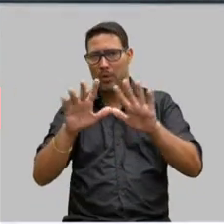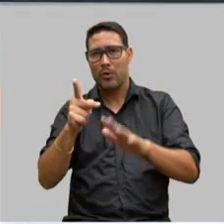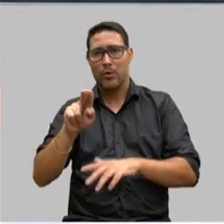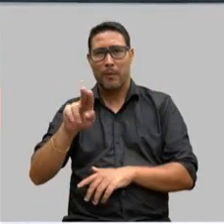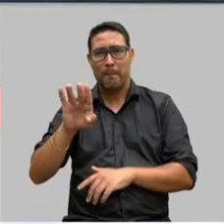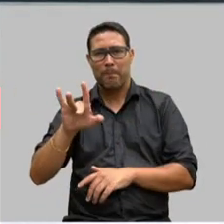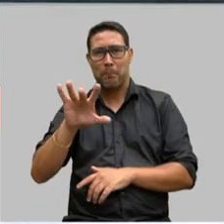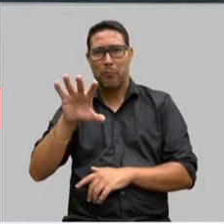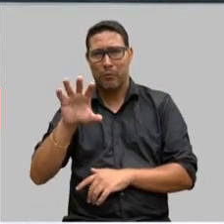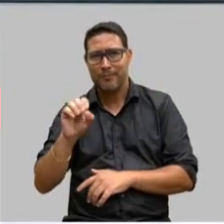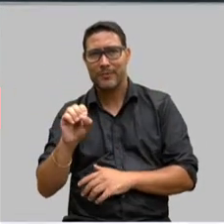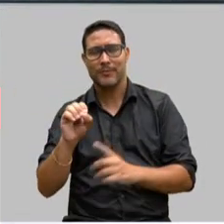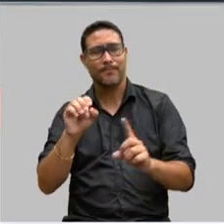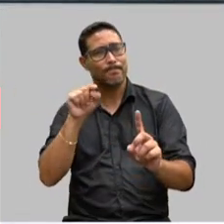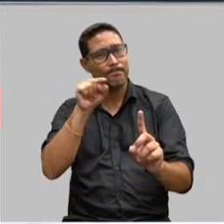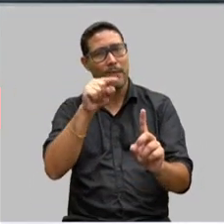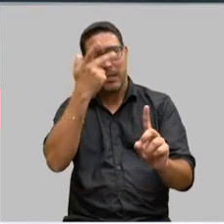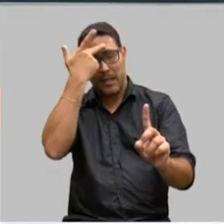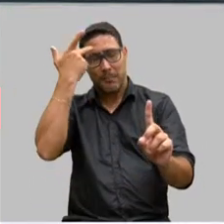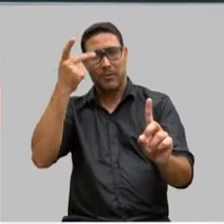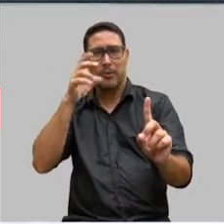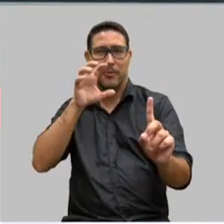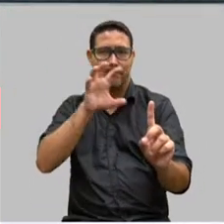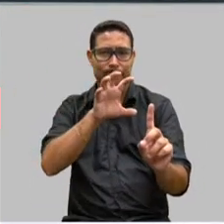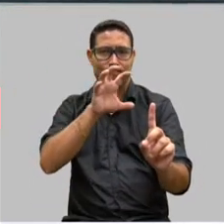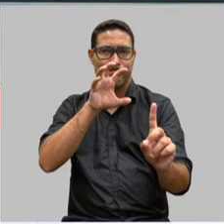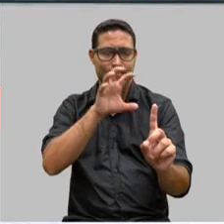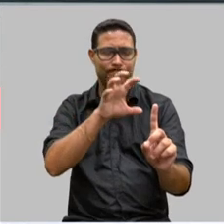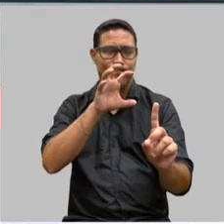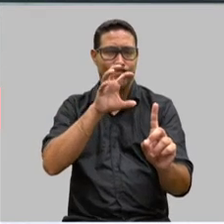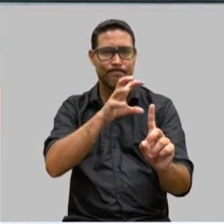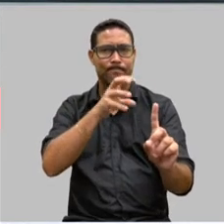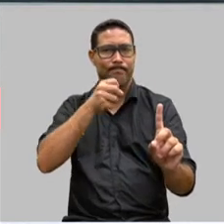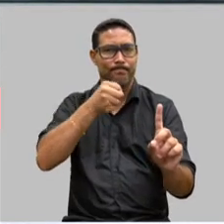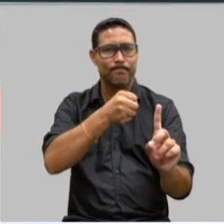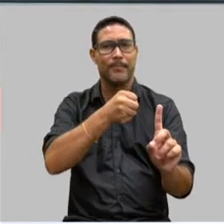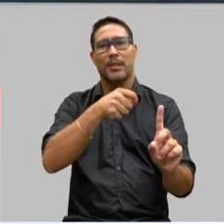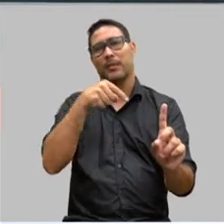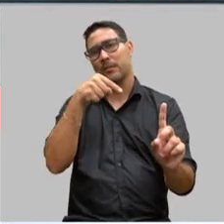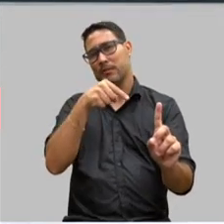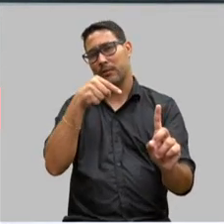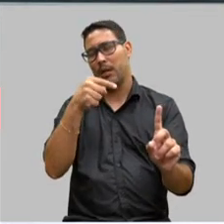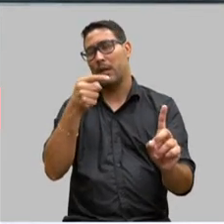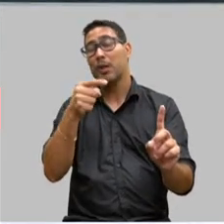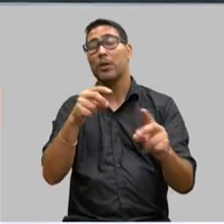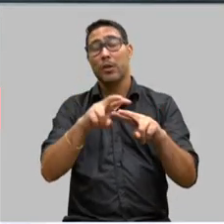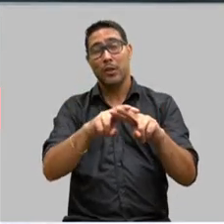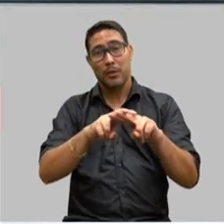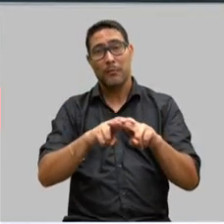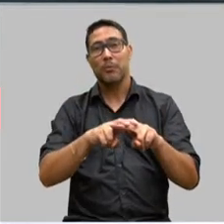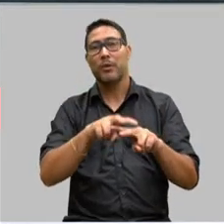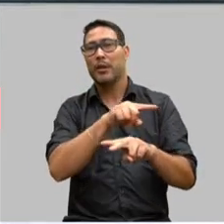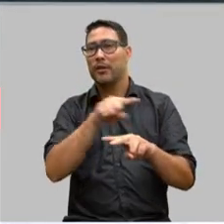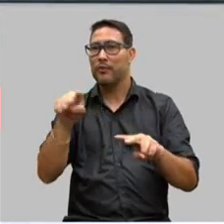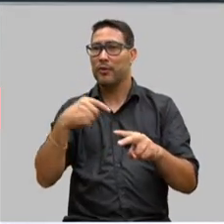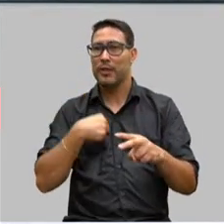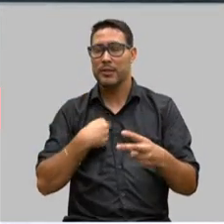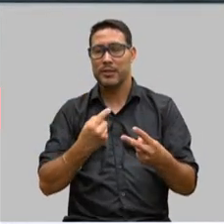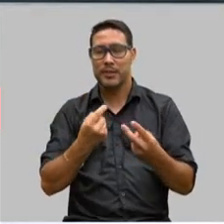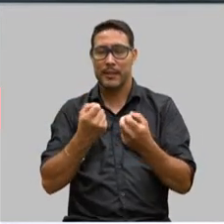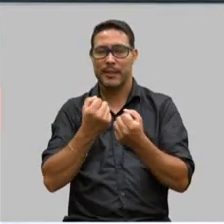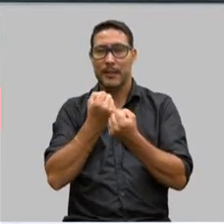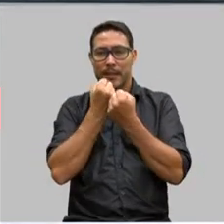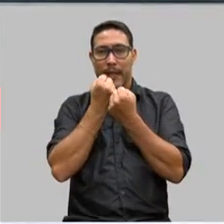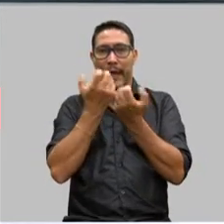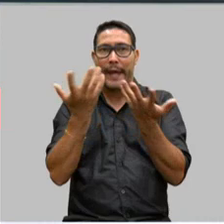sofrer esse tipo de pressão. Então, fica aqui o registro do Ministério Público, a solidariedade a você e a sua família, para que